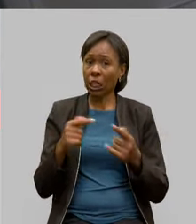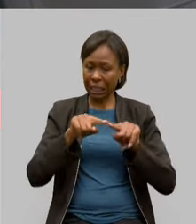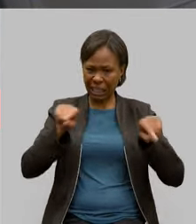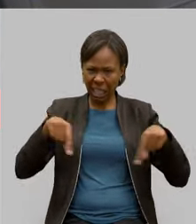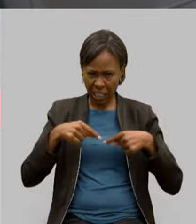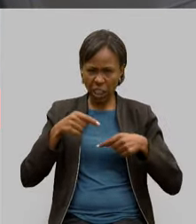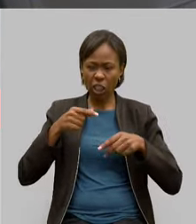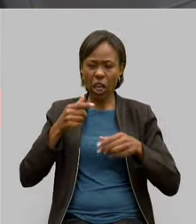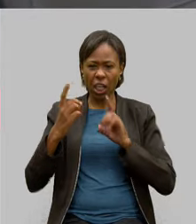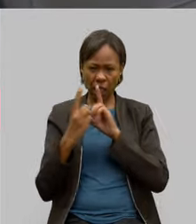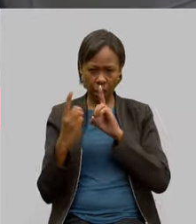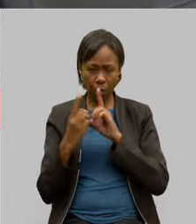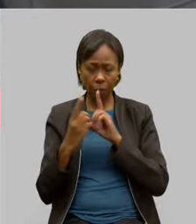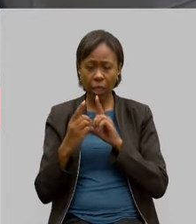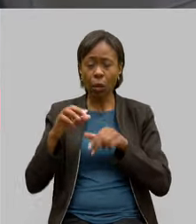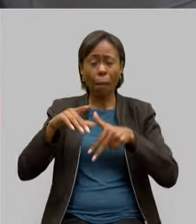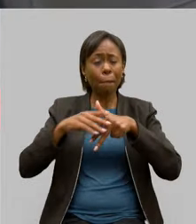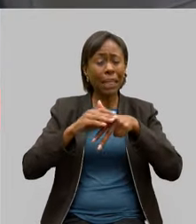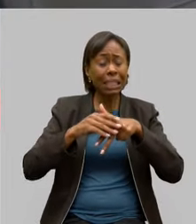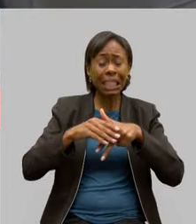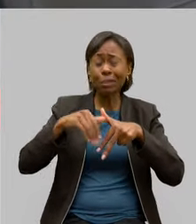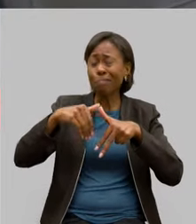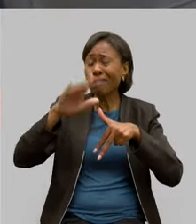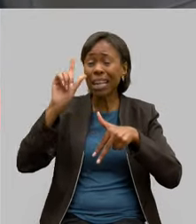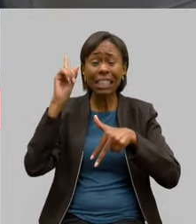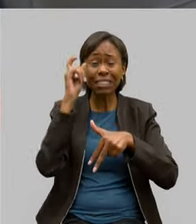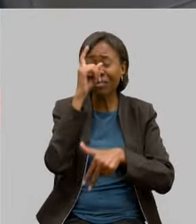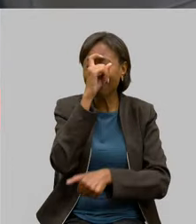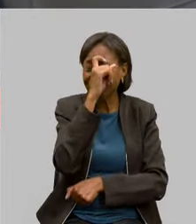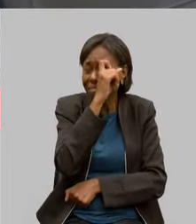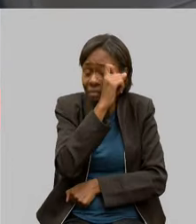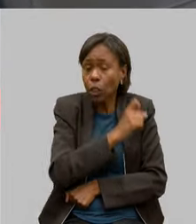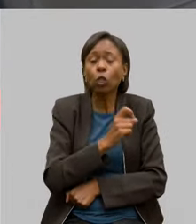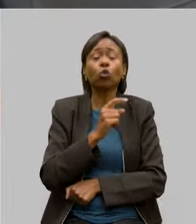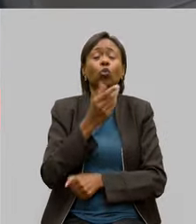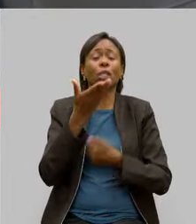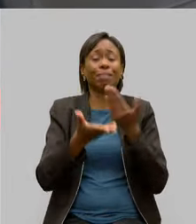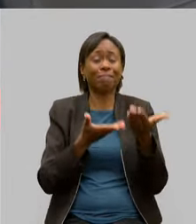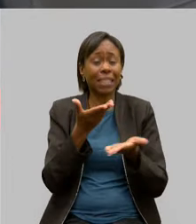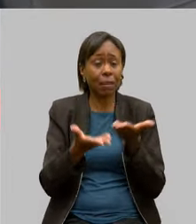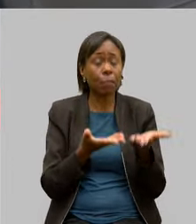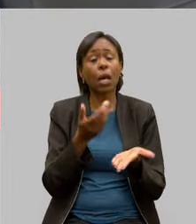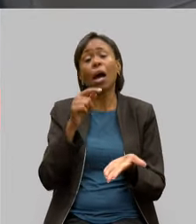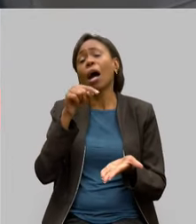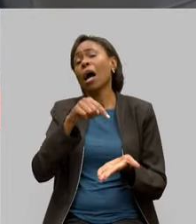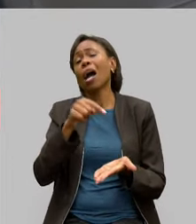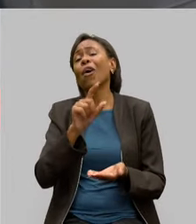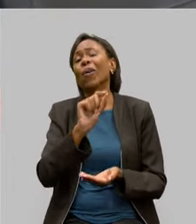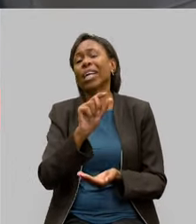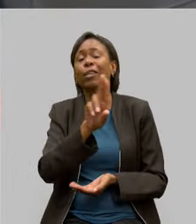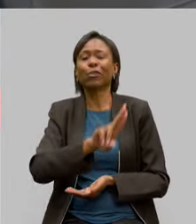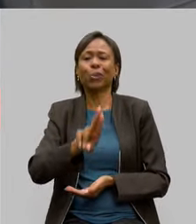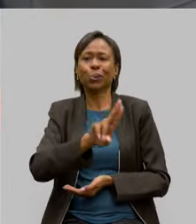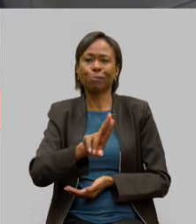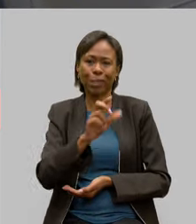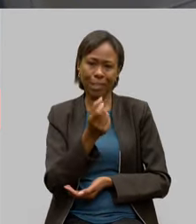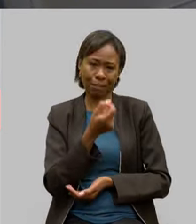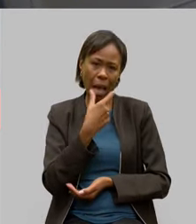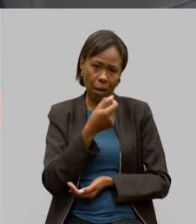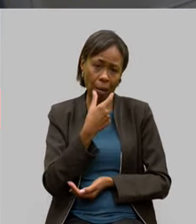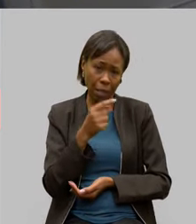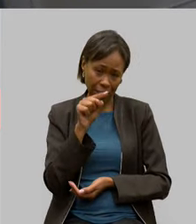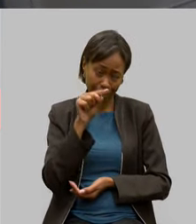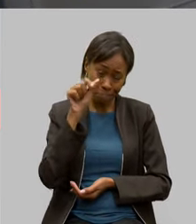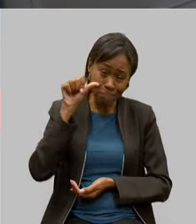trabalho o paciente que me dá mais trabalho de conduzir o processo terapêutico é o que faz uso de medicamentos e o que é